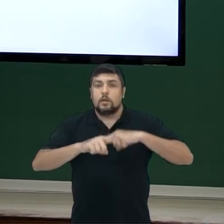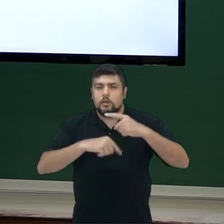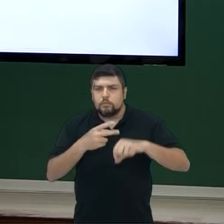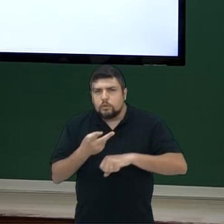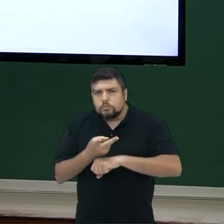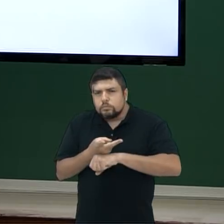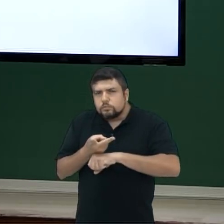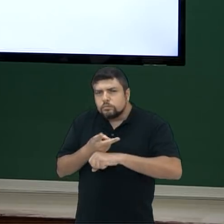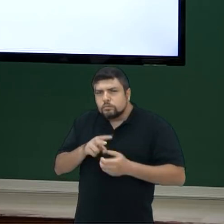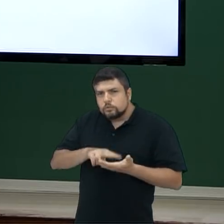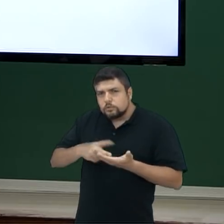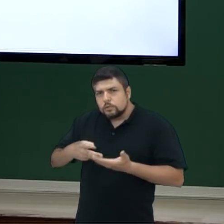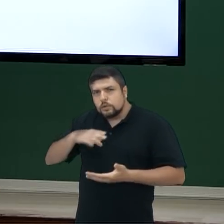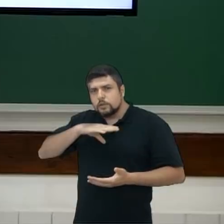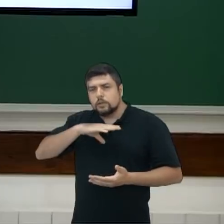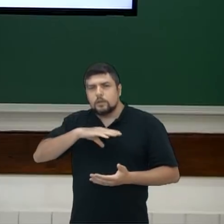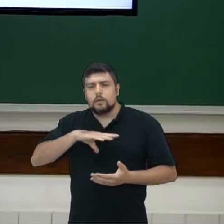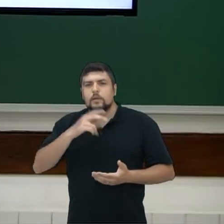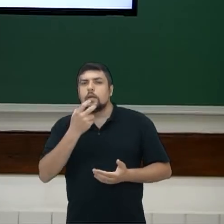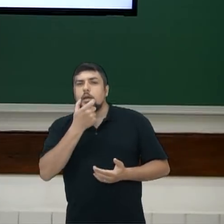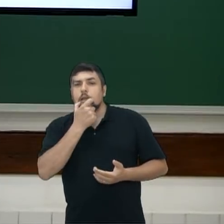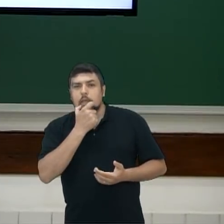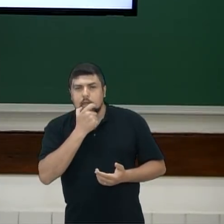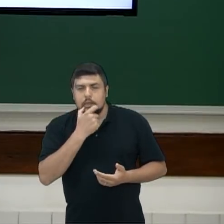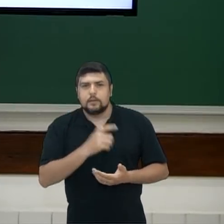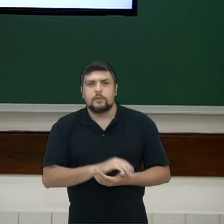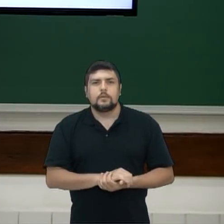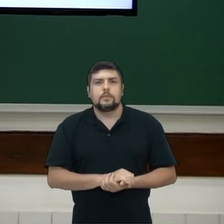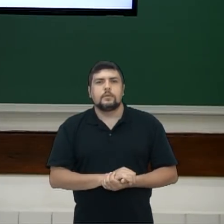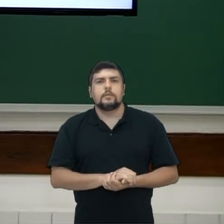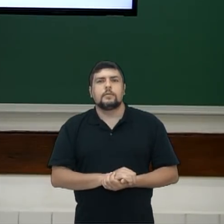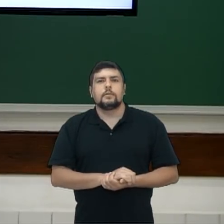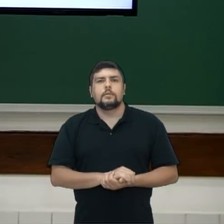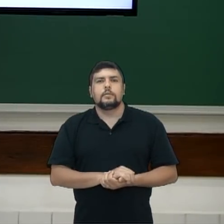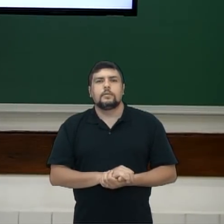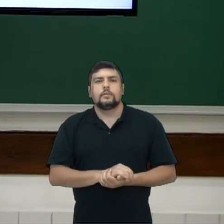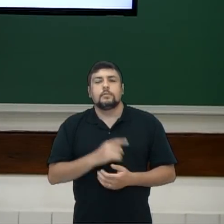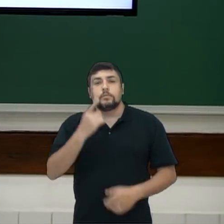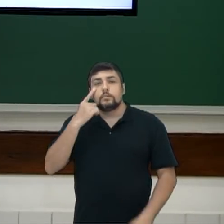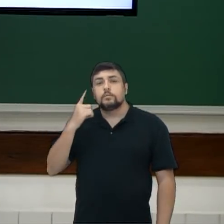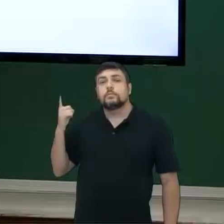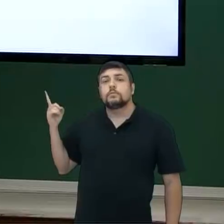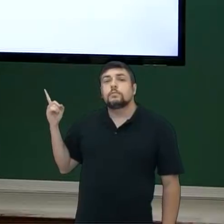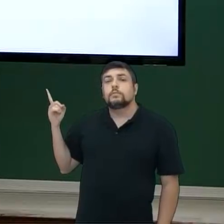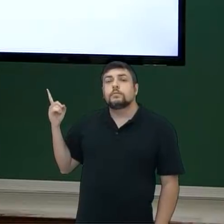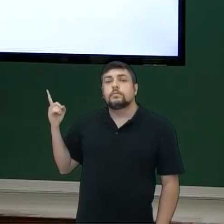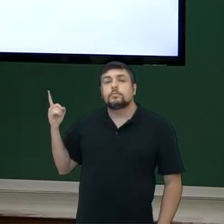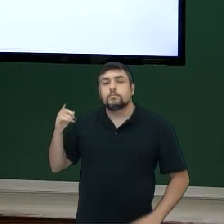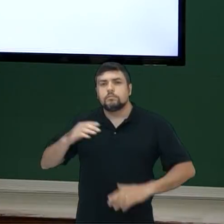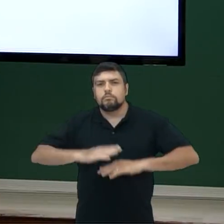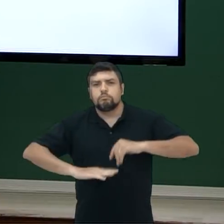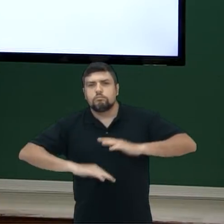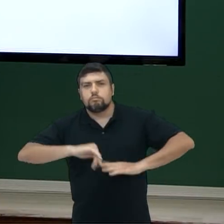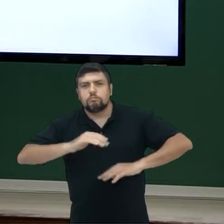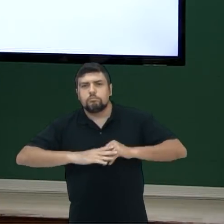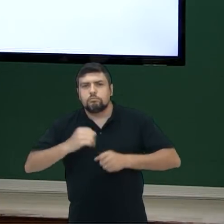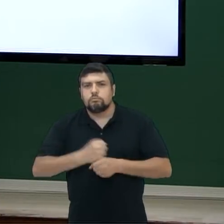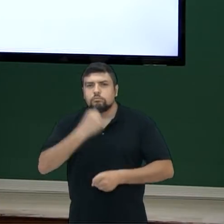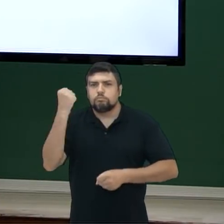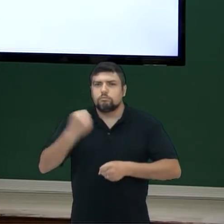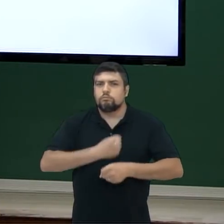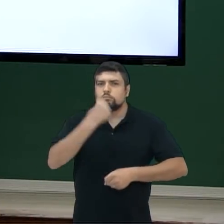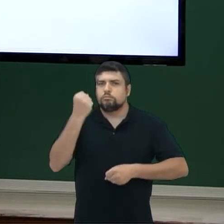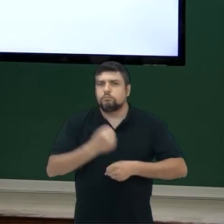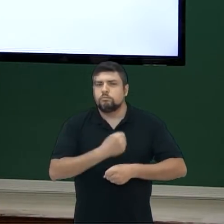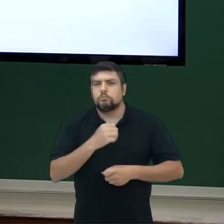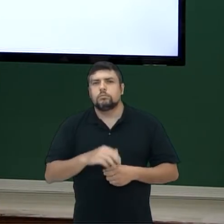para ficar mais fácil para você. Vamos ver outras profissões. E esse daqui, quem é? é o pedreiro, o nosso